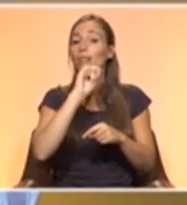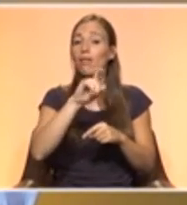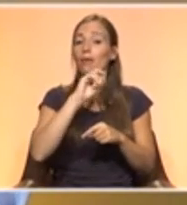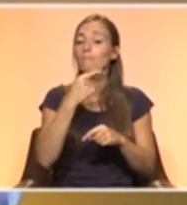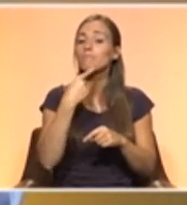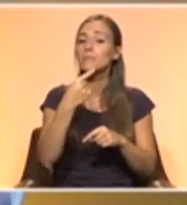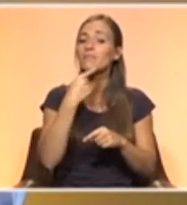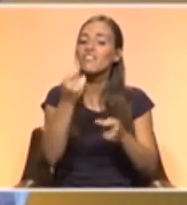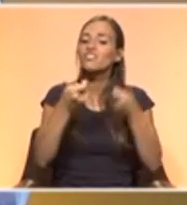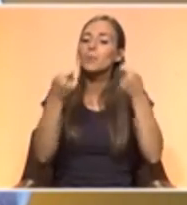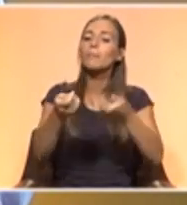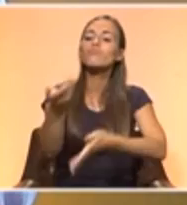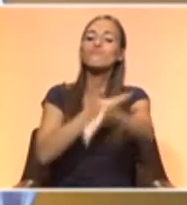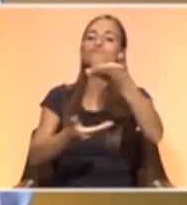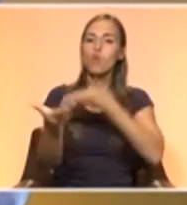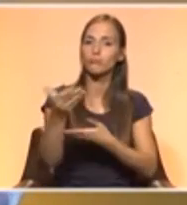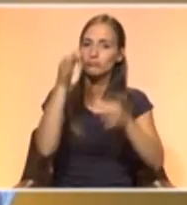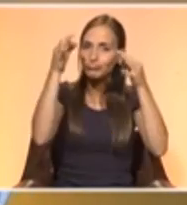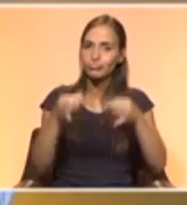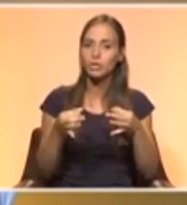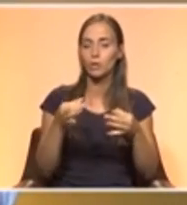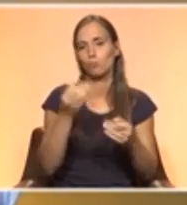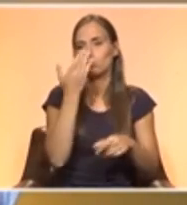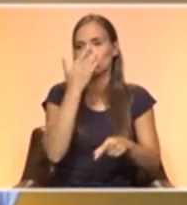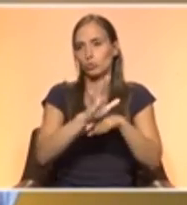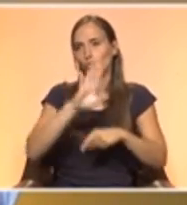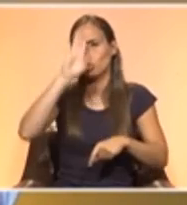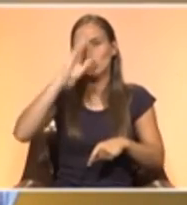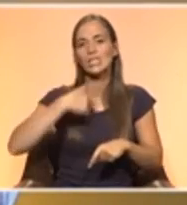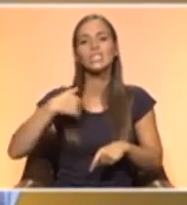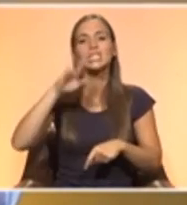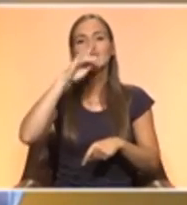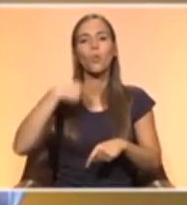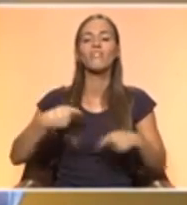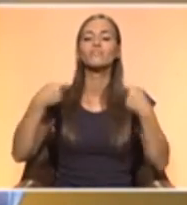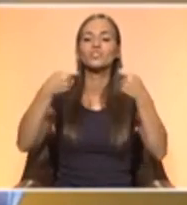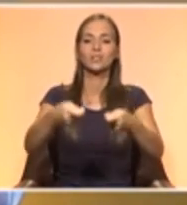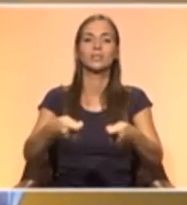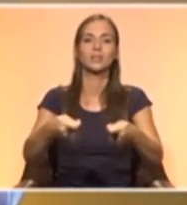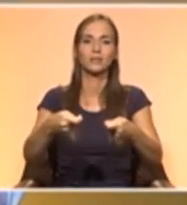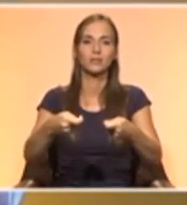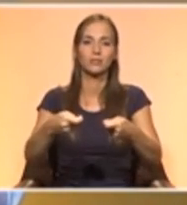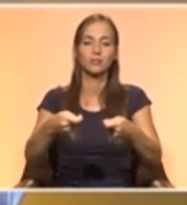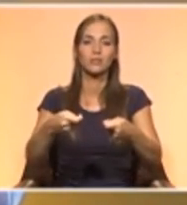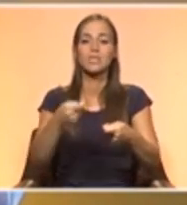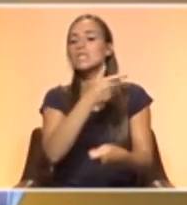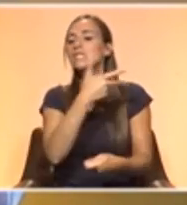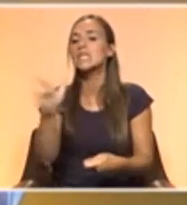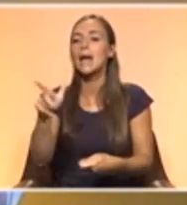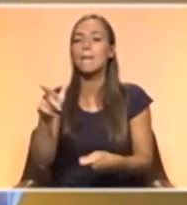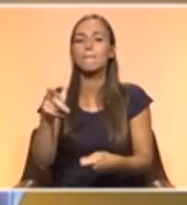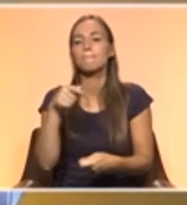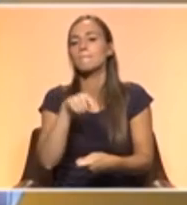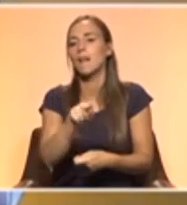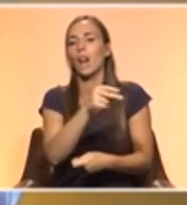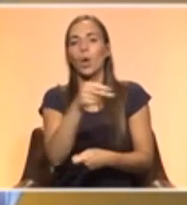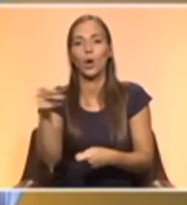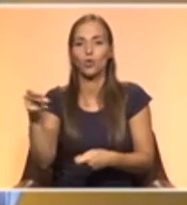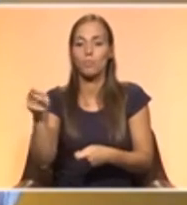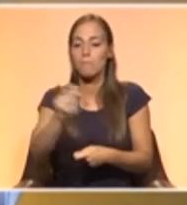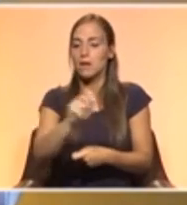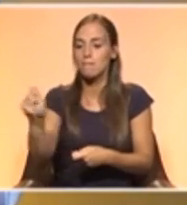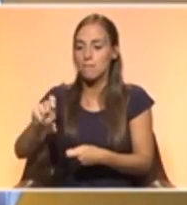investimento com exatidão Ou seja eu sei se eu investir por exemplo em publicidade online Eh 100 ou 1.000 € por mês eu sei qual é o meu retorno de